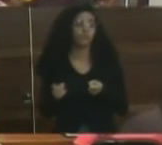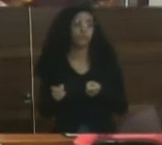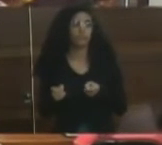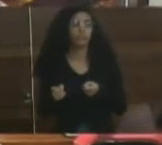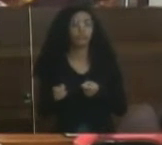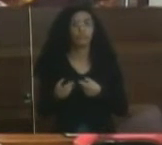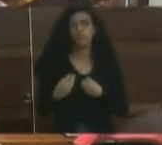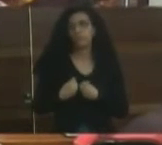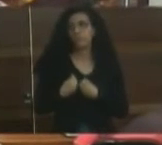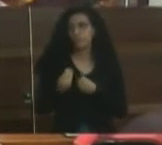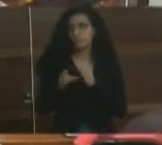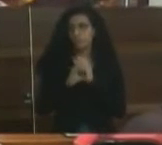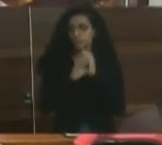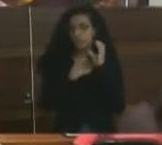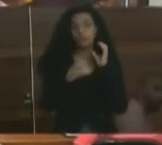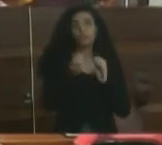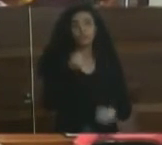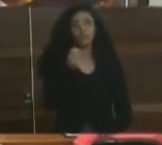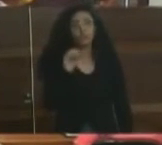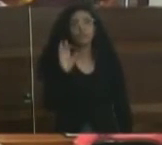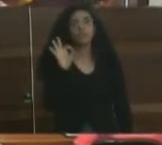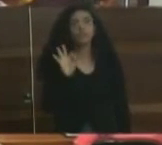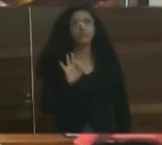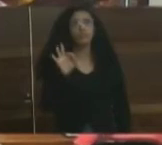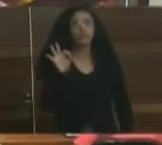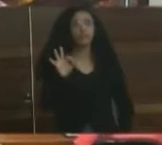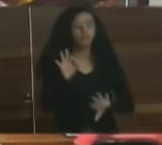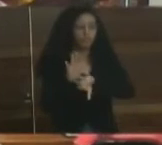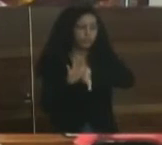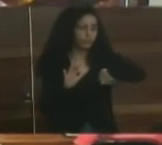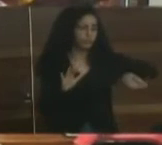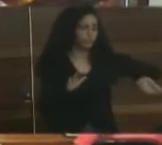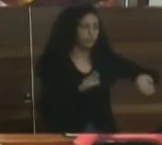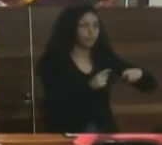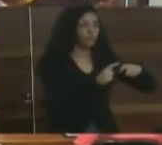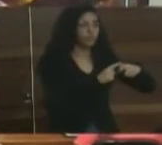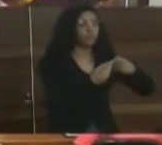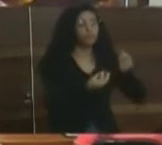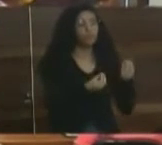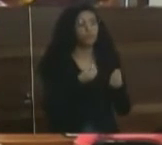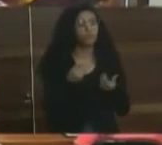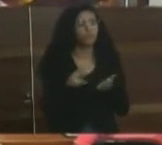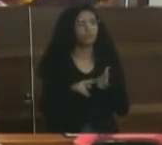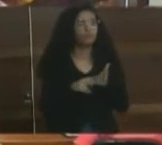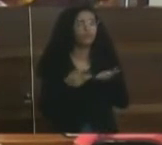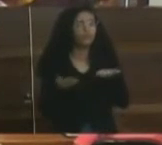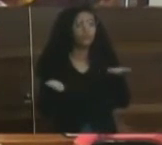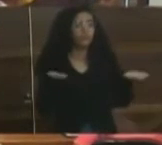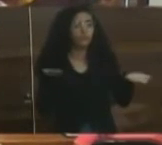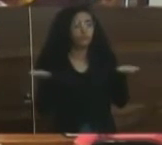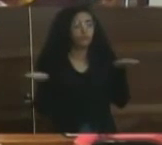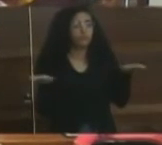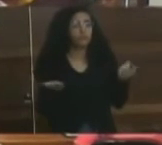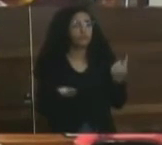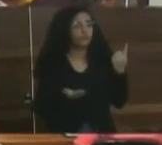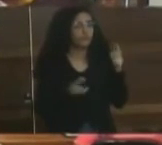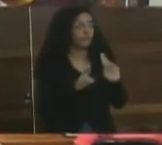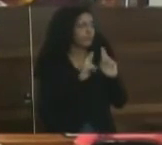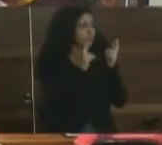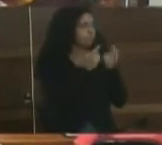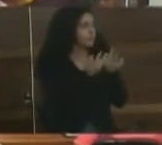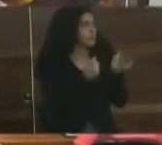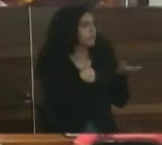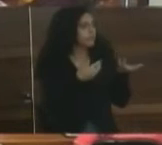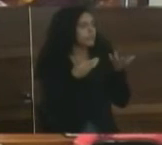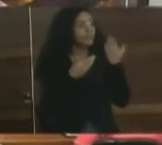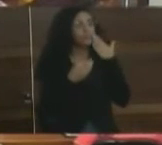há três milhões porque não dá para ver aqui conhecer a gente tá quase fica preso porque é um e